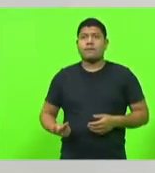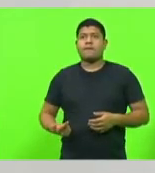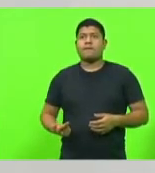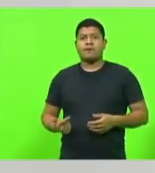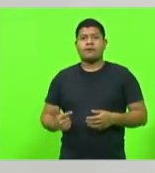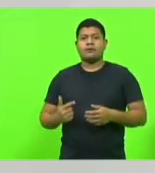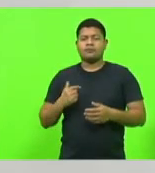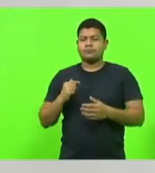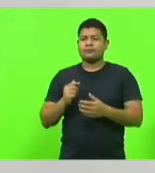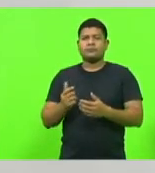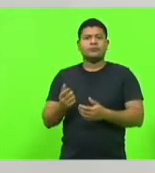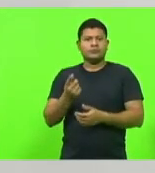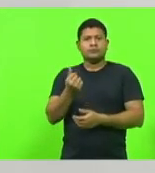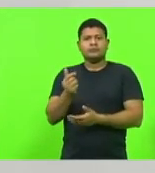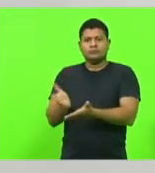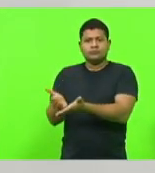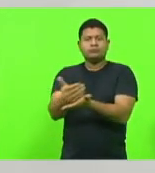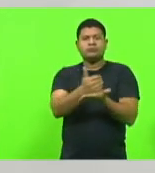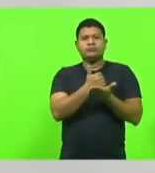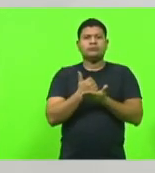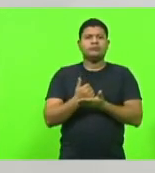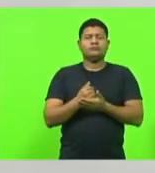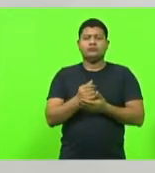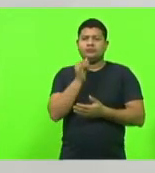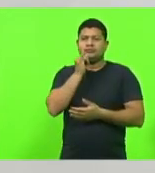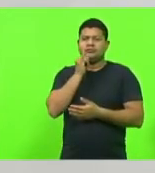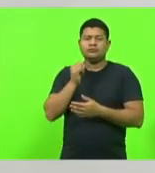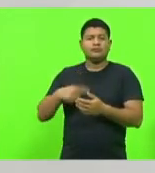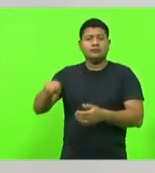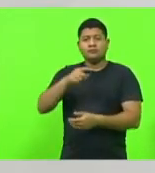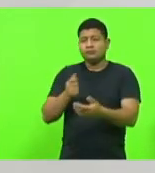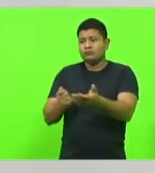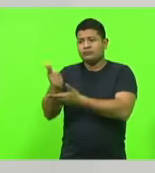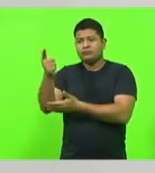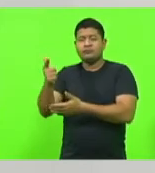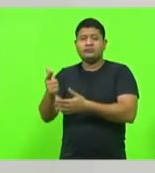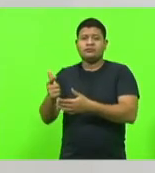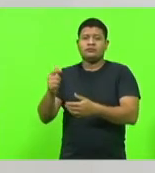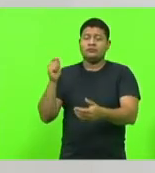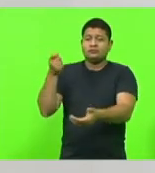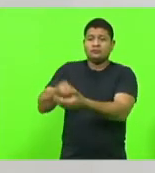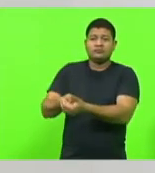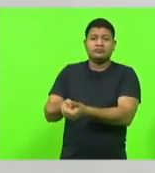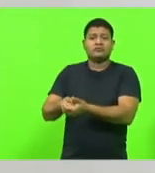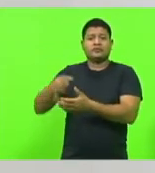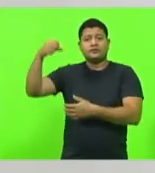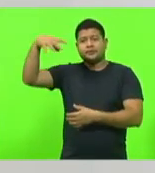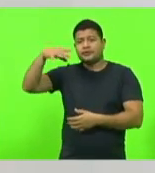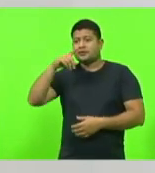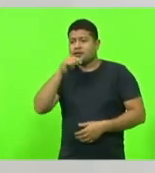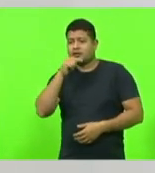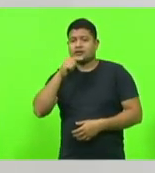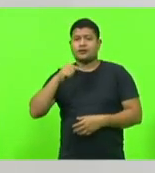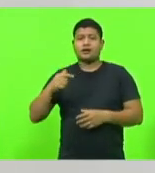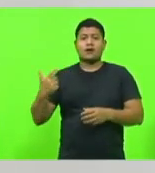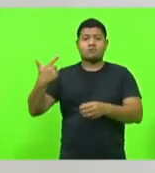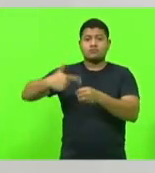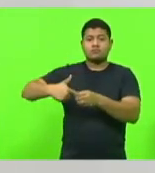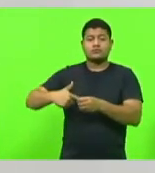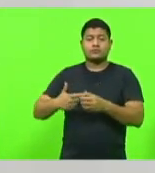consumo, sobre os valores de tudo que pagamos no mercado, na energia, no combustível. Então, por isso, arrecada